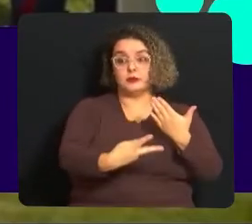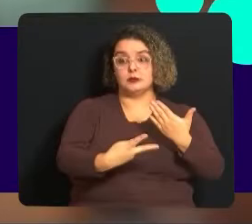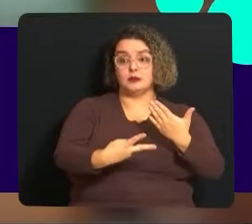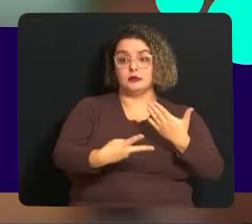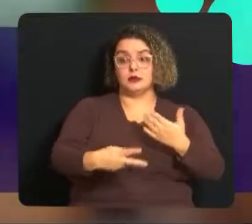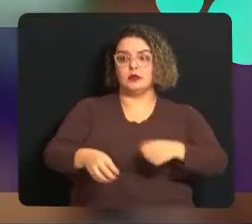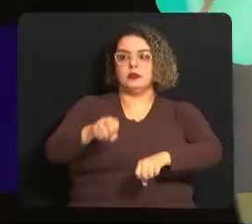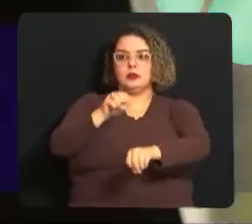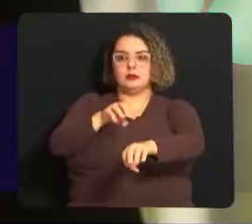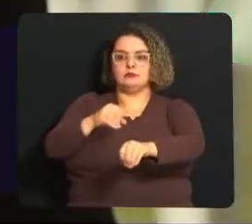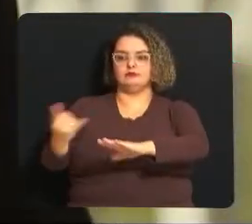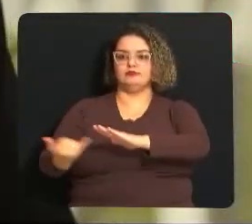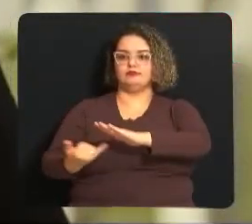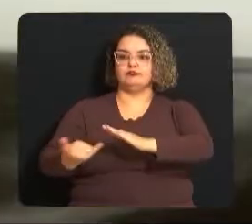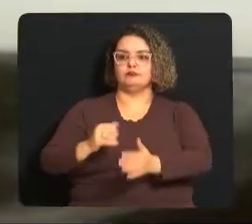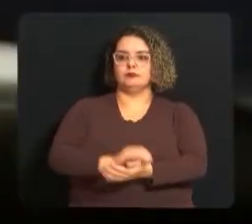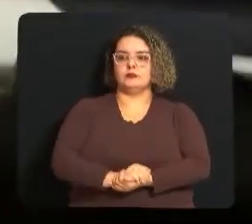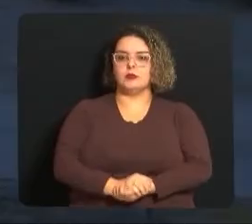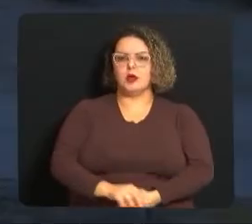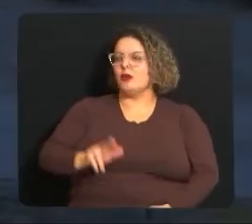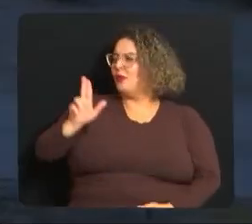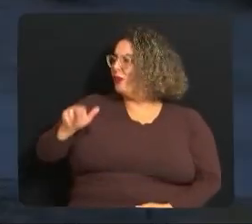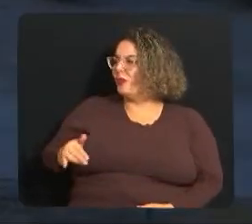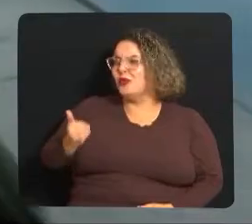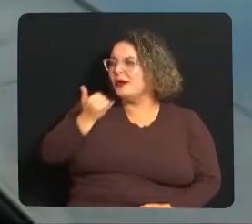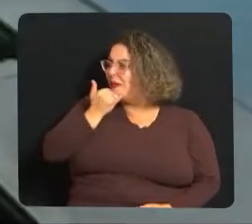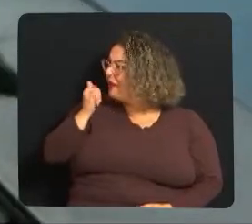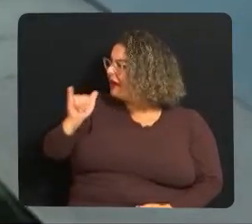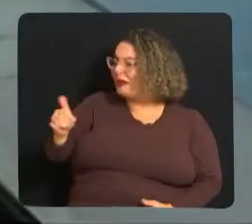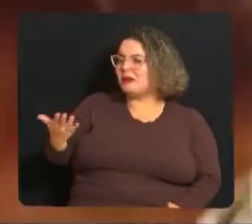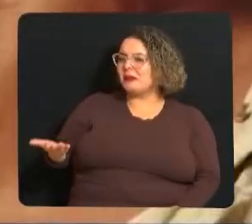a ser instrutor. Você nunca irá se perdoar.